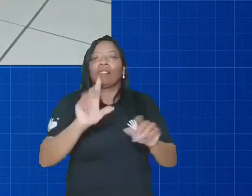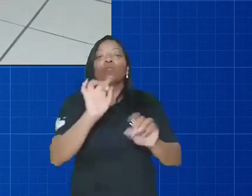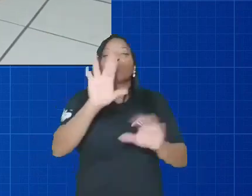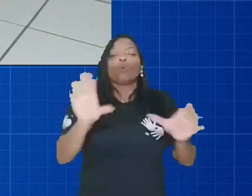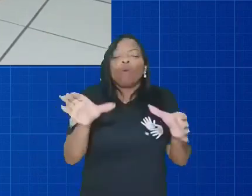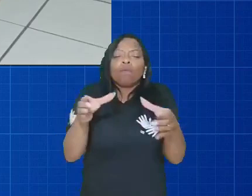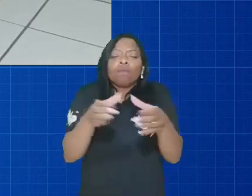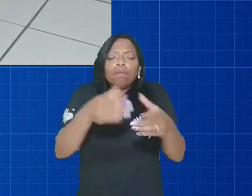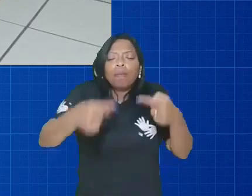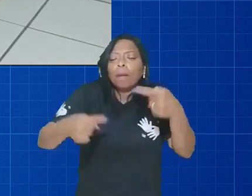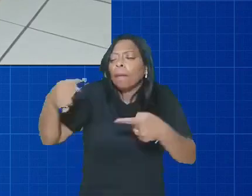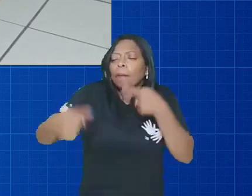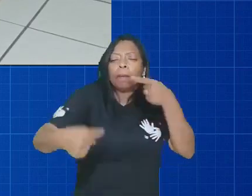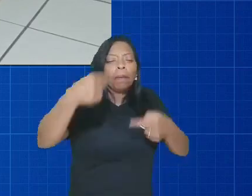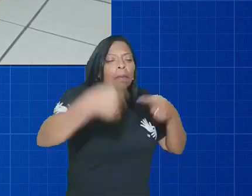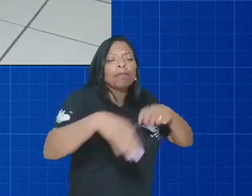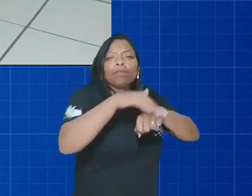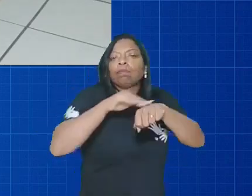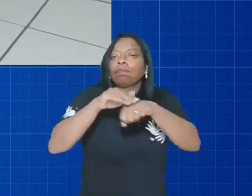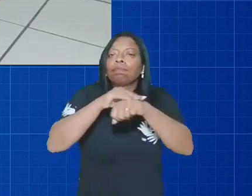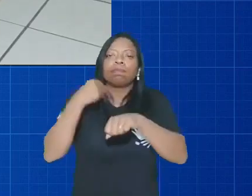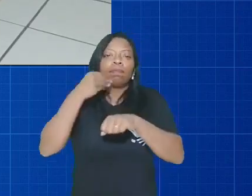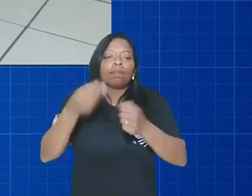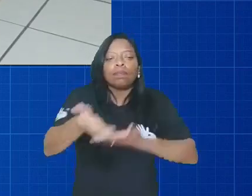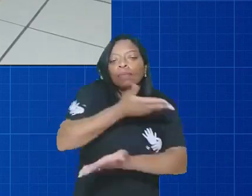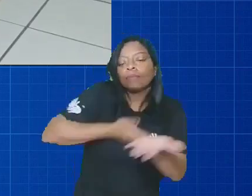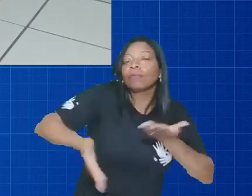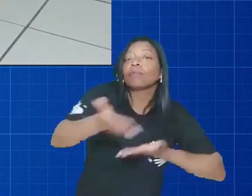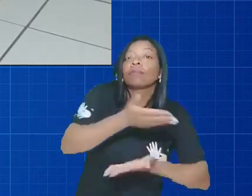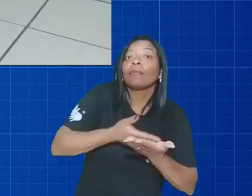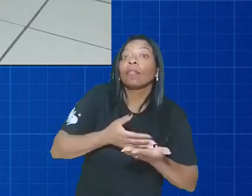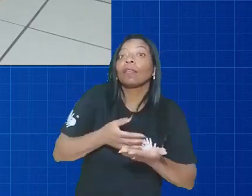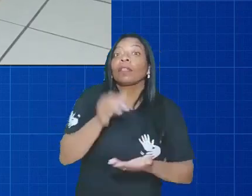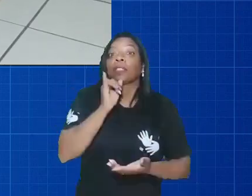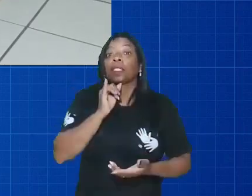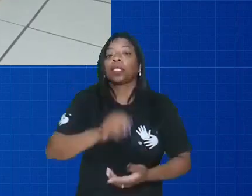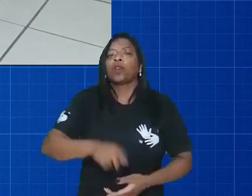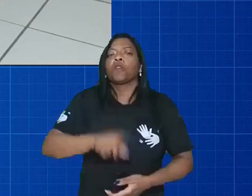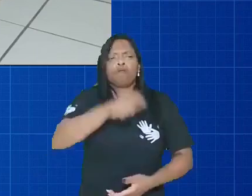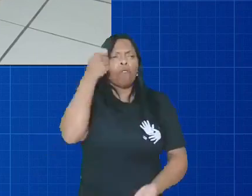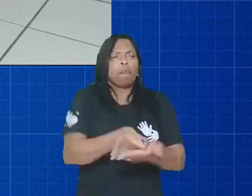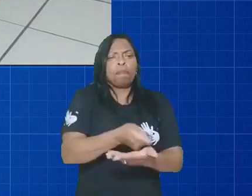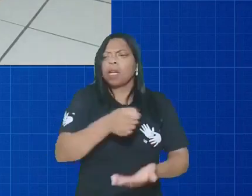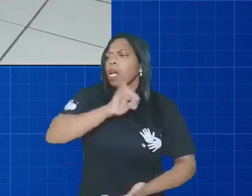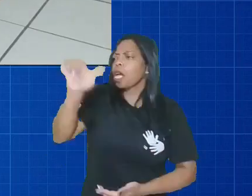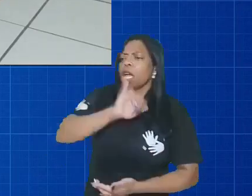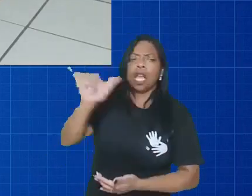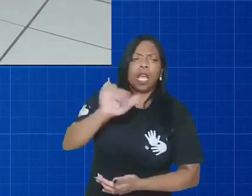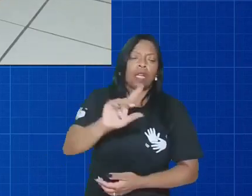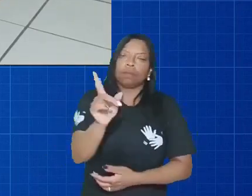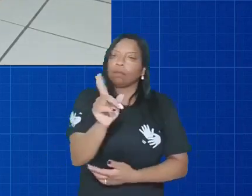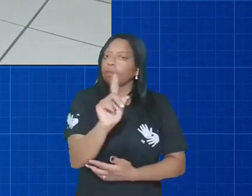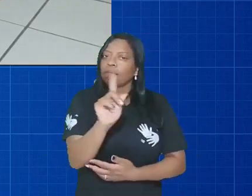você precisa expor, não é uma obrigatoriedade. Eu entrei, fechei a porta, eu sou obrigada a ler o outro e contar tudo. Não, você não